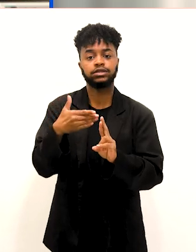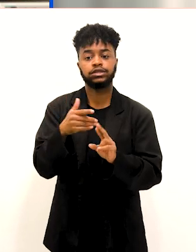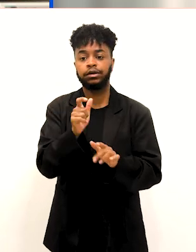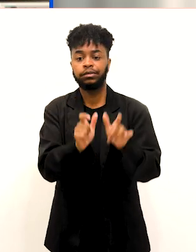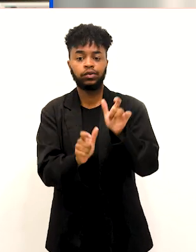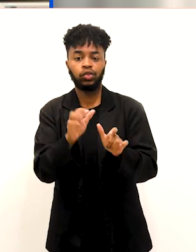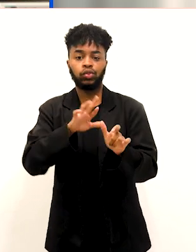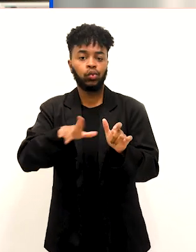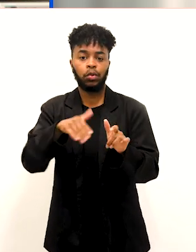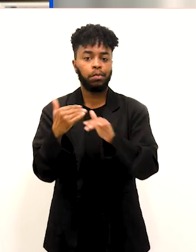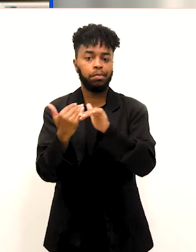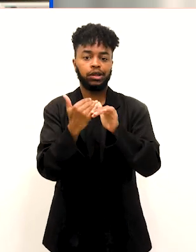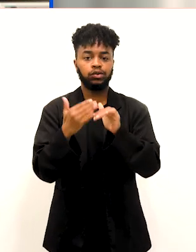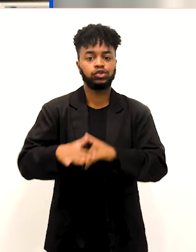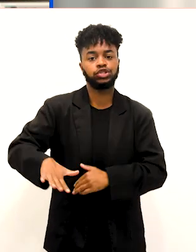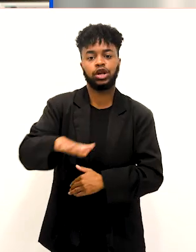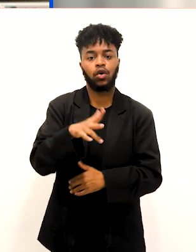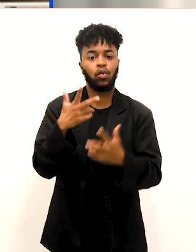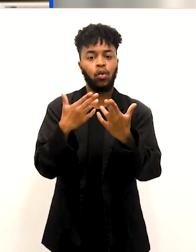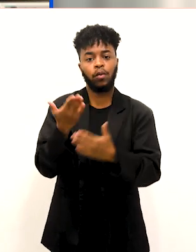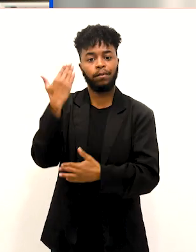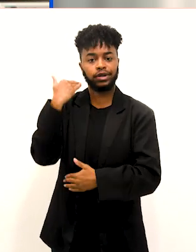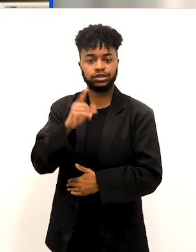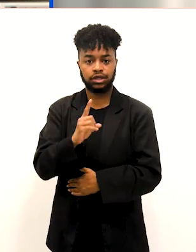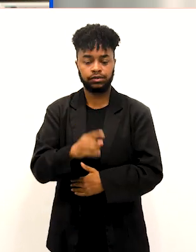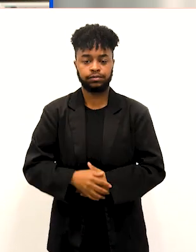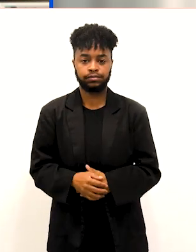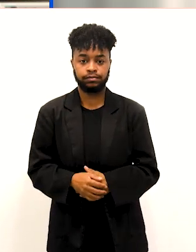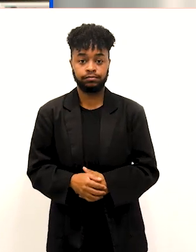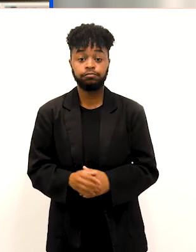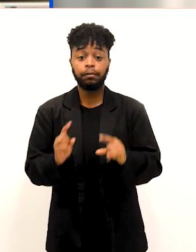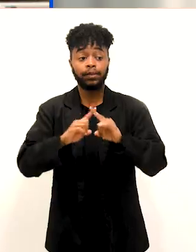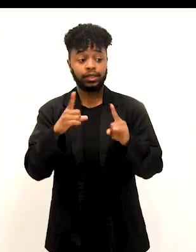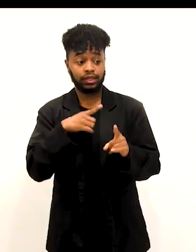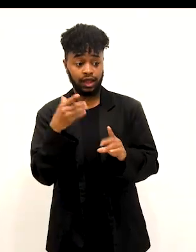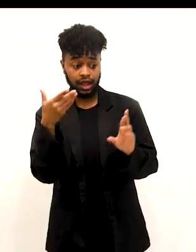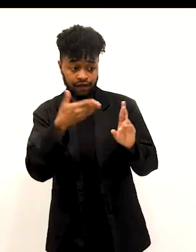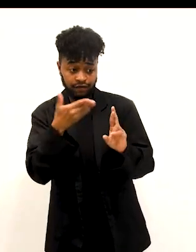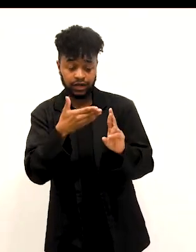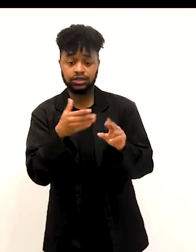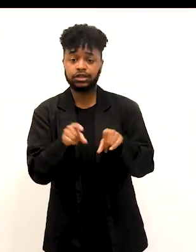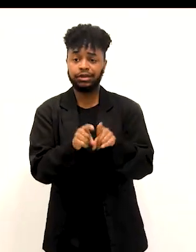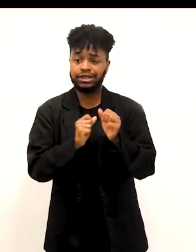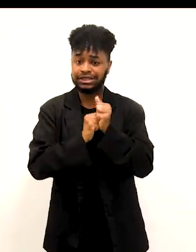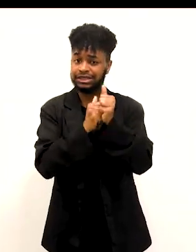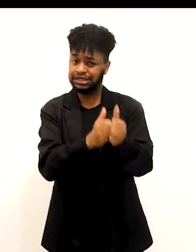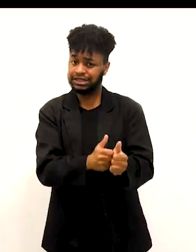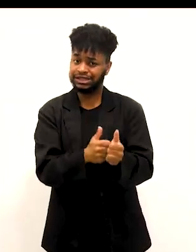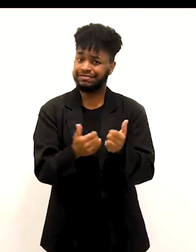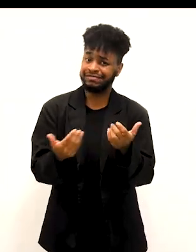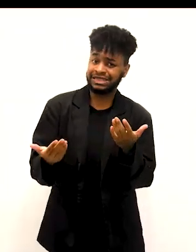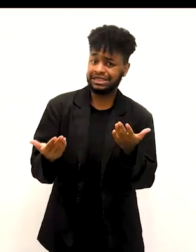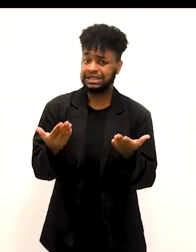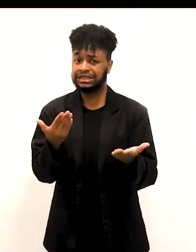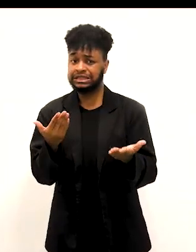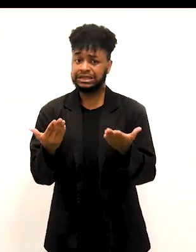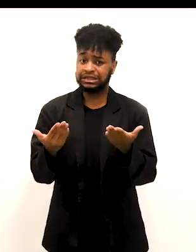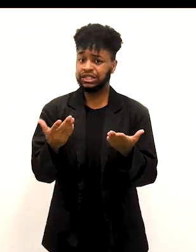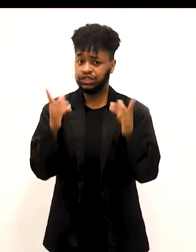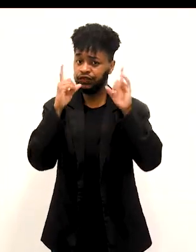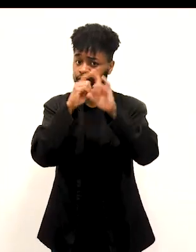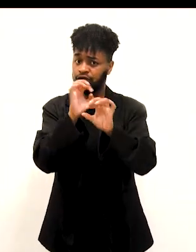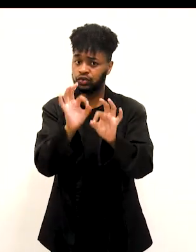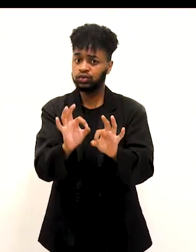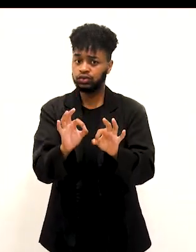referencia em alguém que não é aquele padrão geral que a gente tinha antes na sociedade. Agora, mas ter essa referência, seguir essa referência é uma